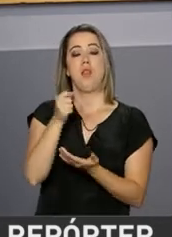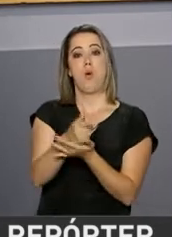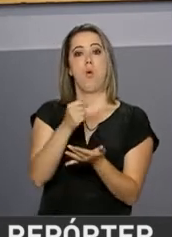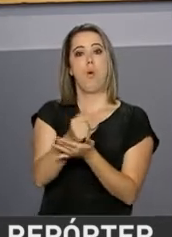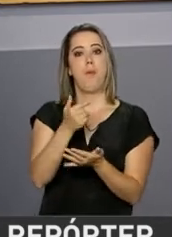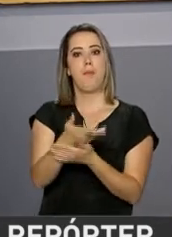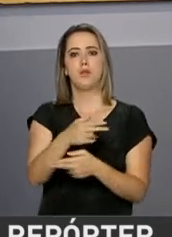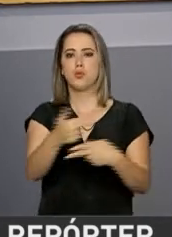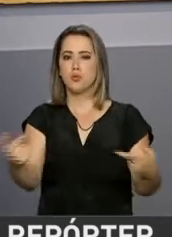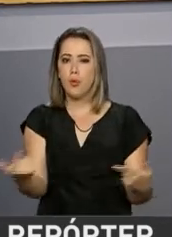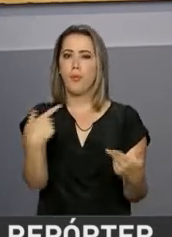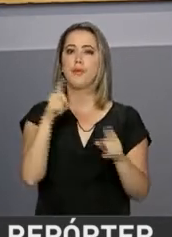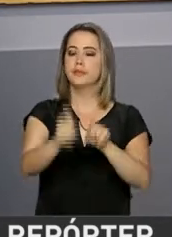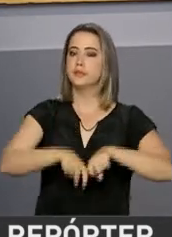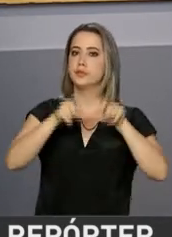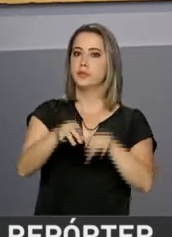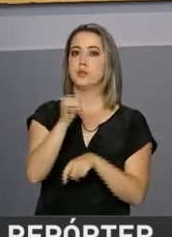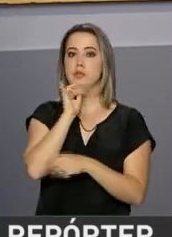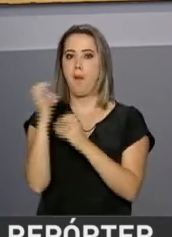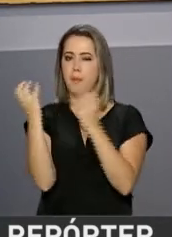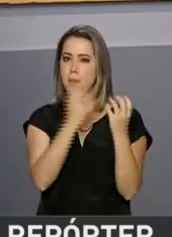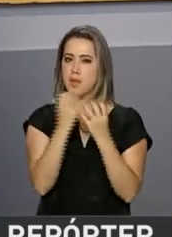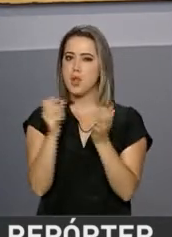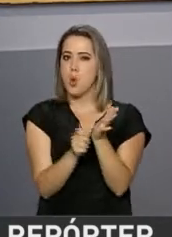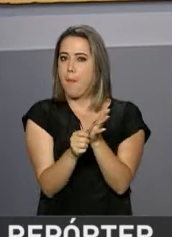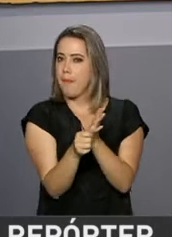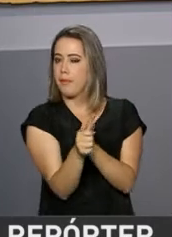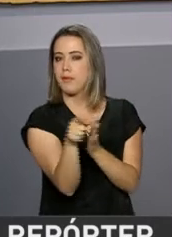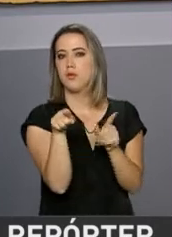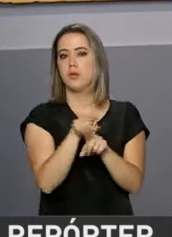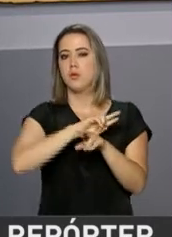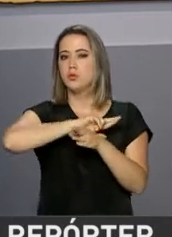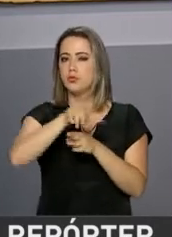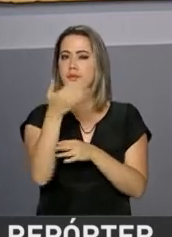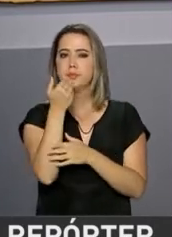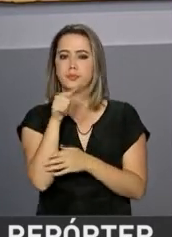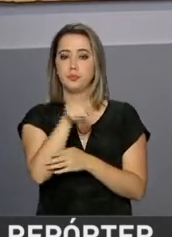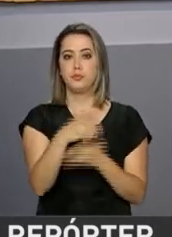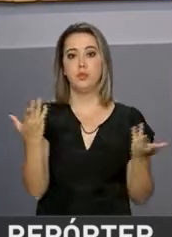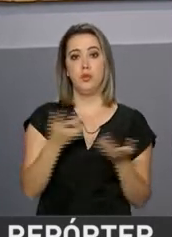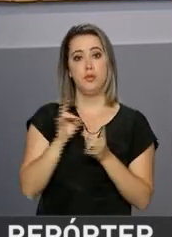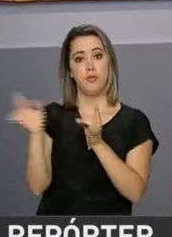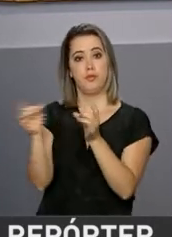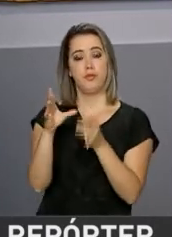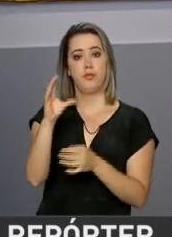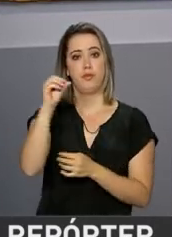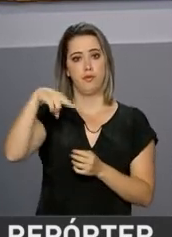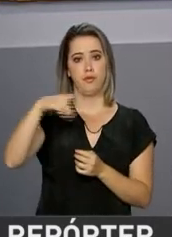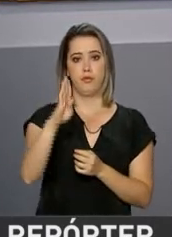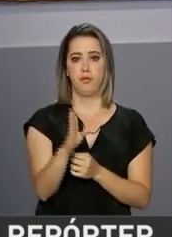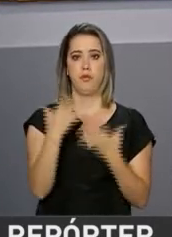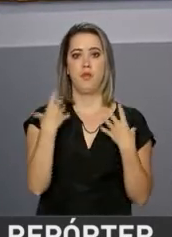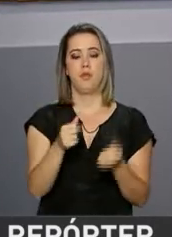casca tribo e castanha é o programa de vendas em balcão da companhia nacional de abastecimento conab nós vamos saber mais